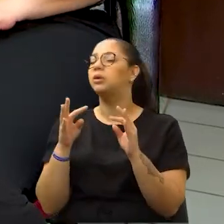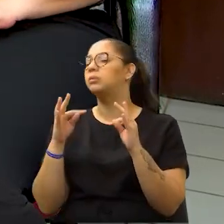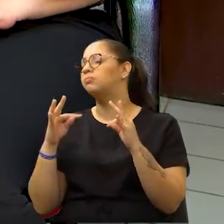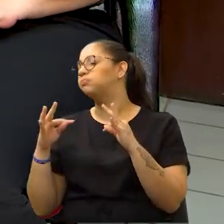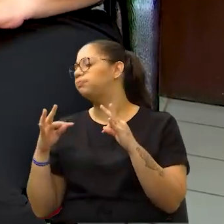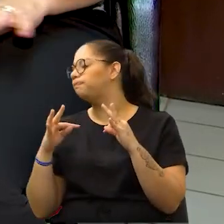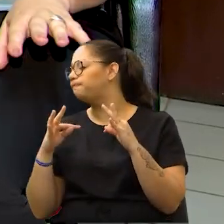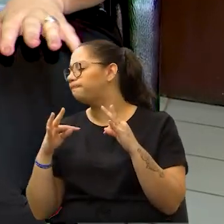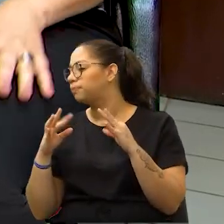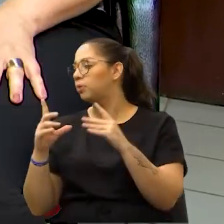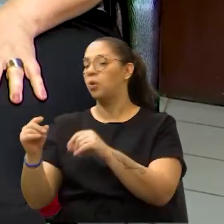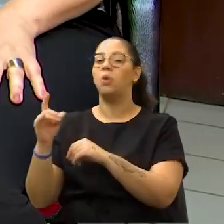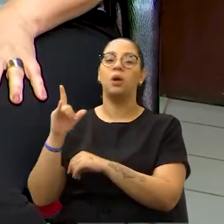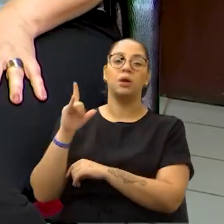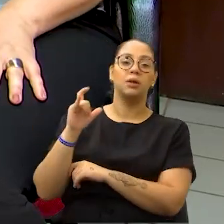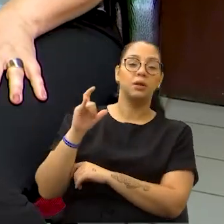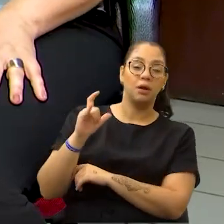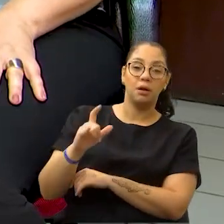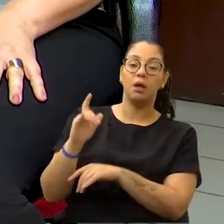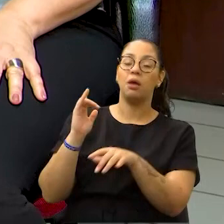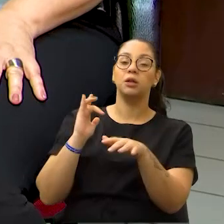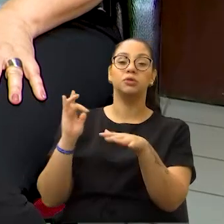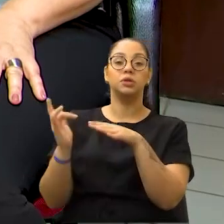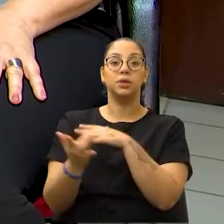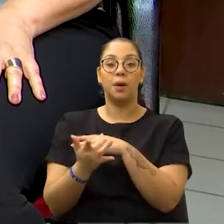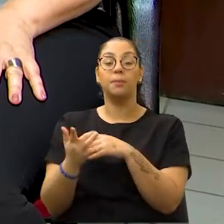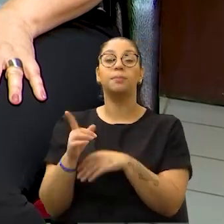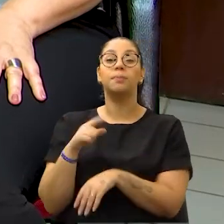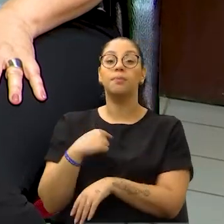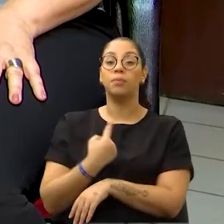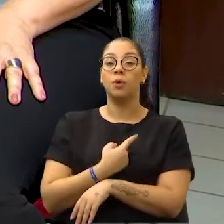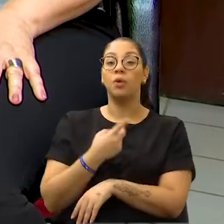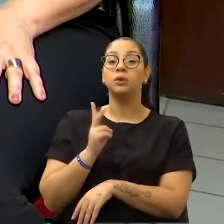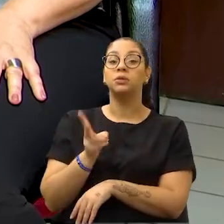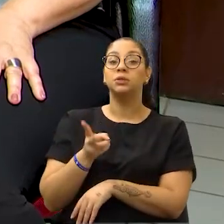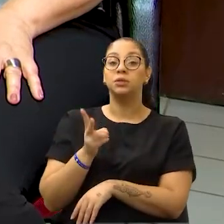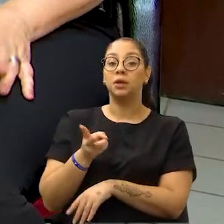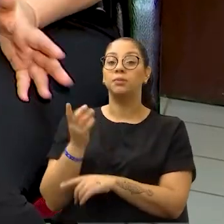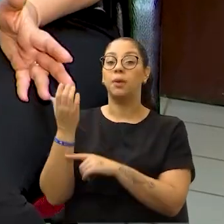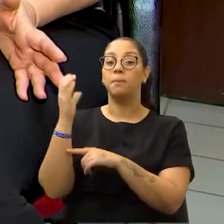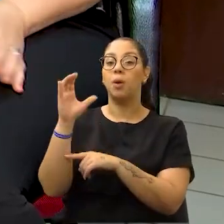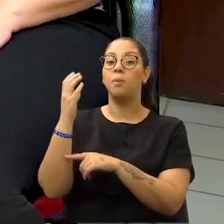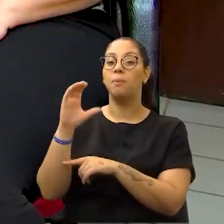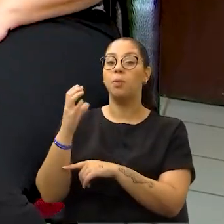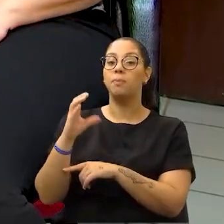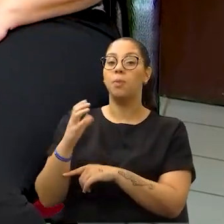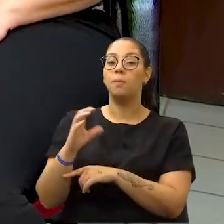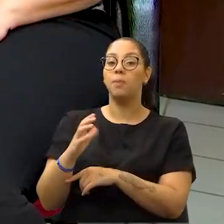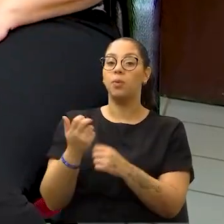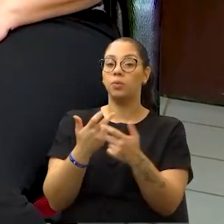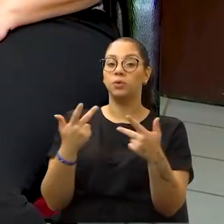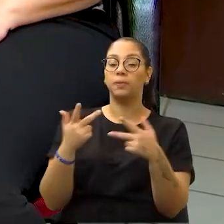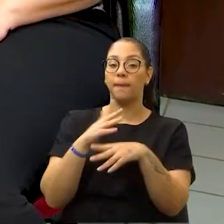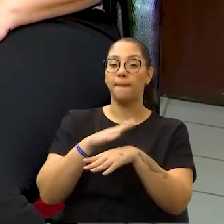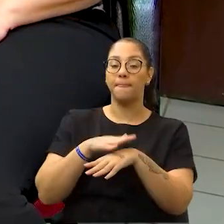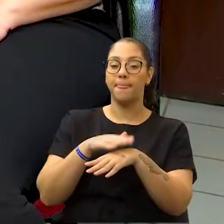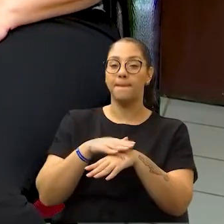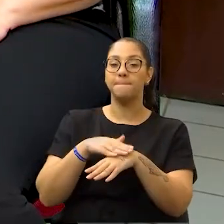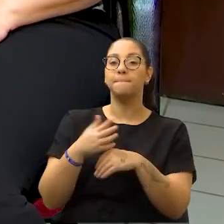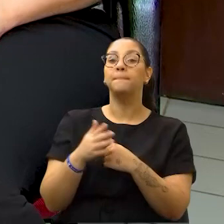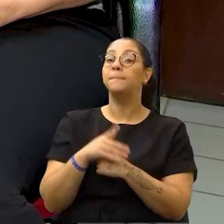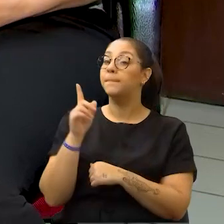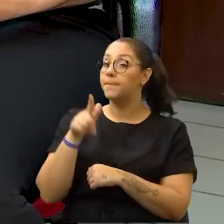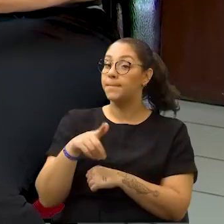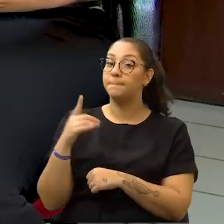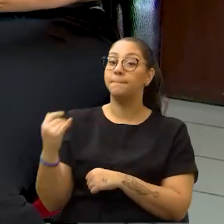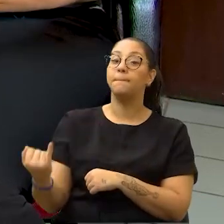LinkedIn, Instagram, todas as redes sociais. Nós estamos sempre postando aquilo que fazemos. É